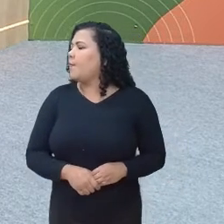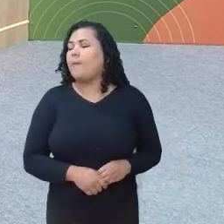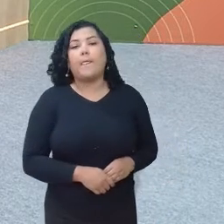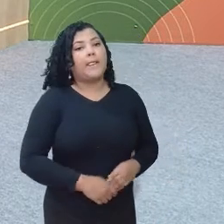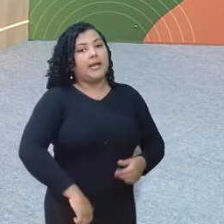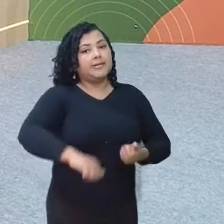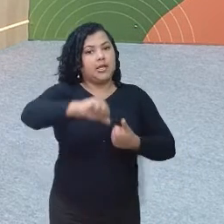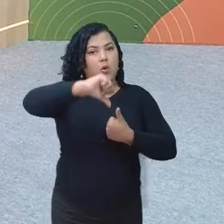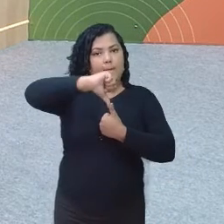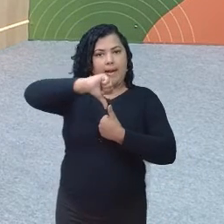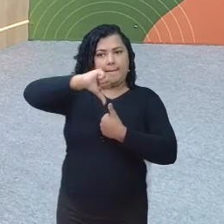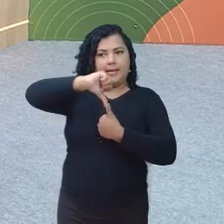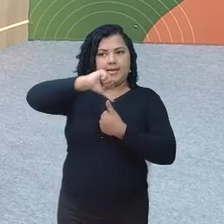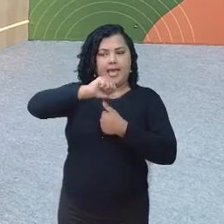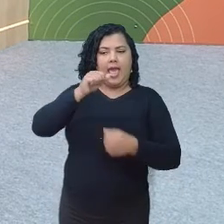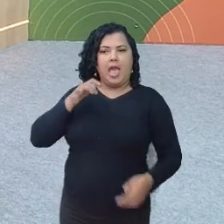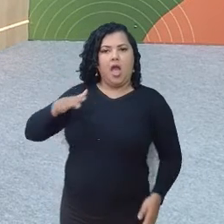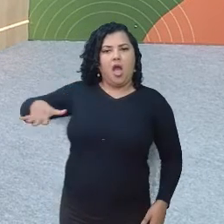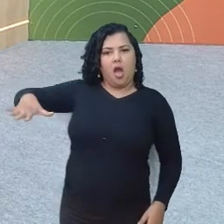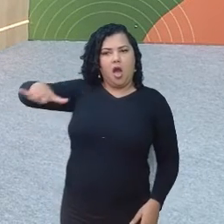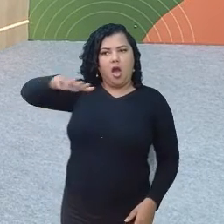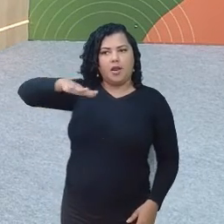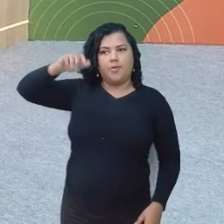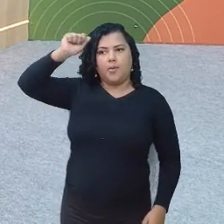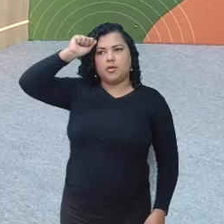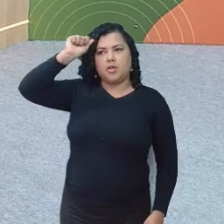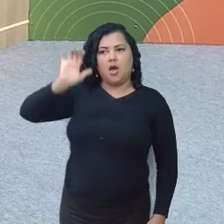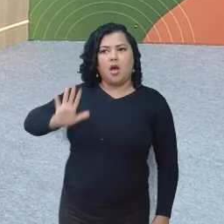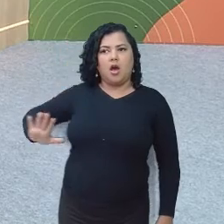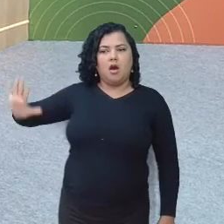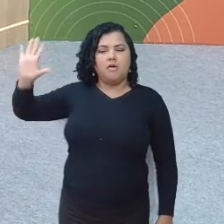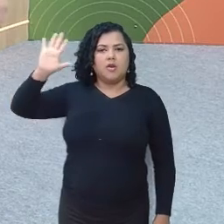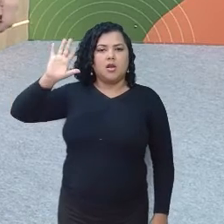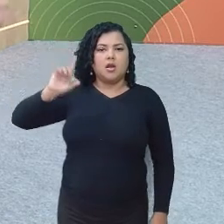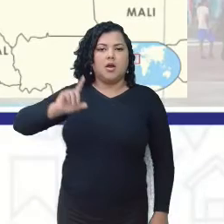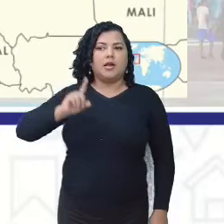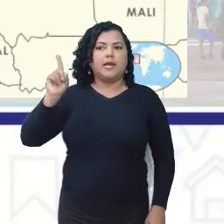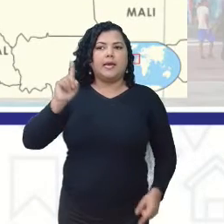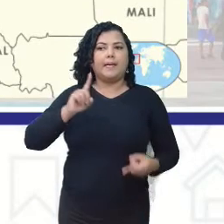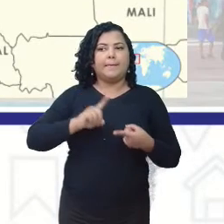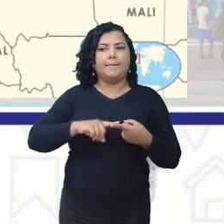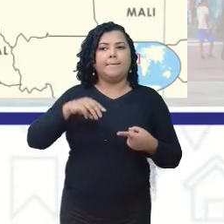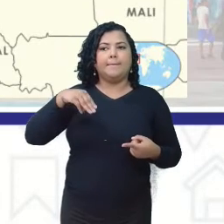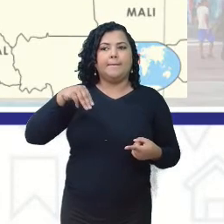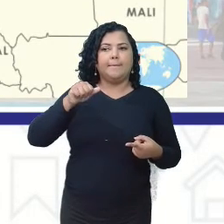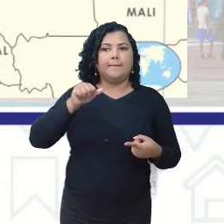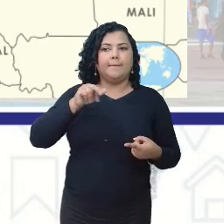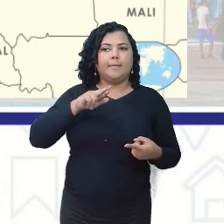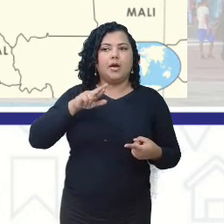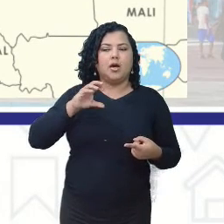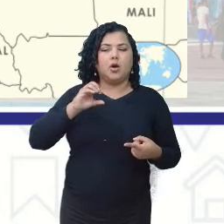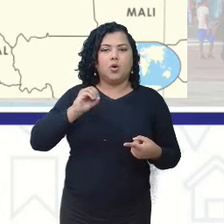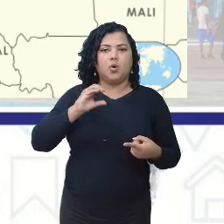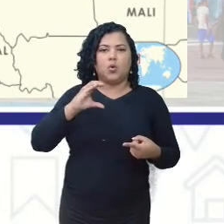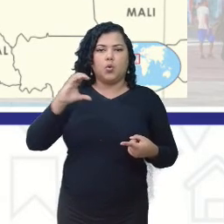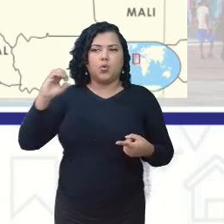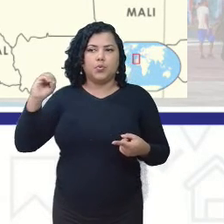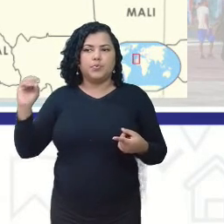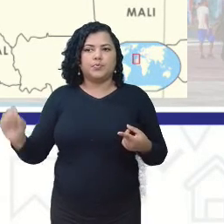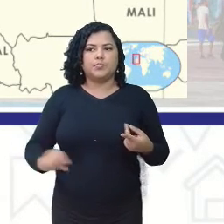o território africano, certo? A região do Marrocos, Mauritânia, Senegal, Algéria,